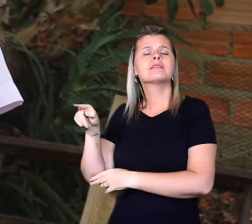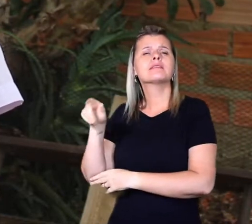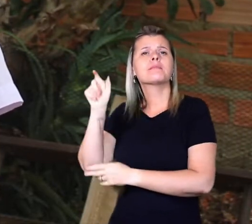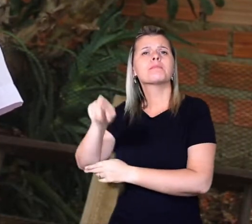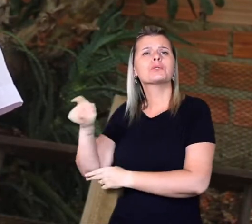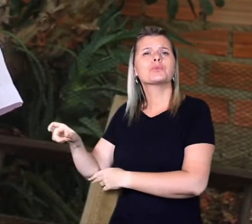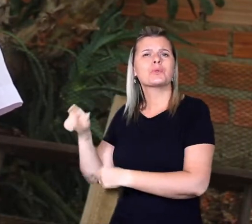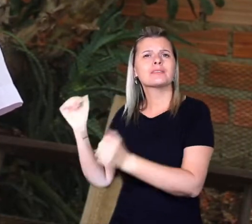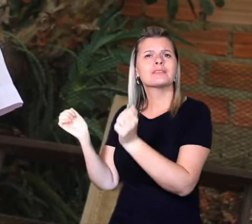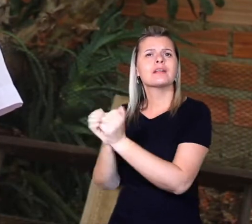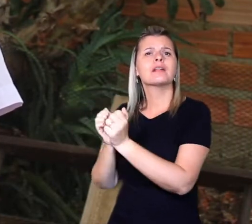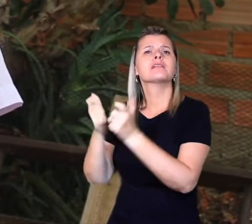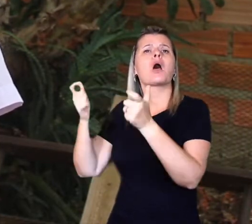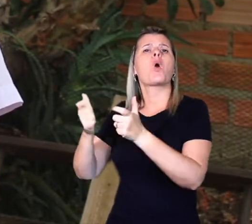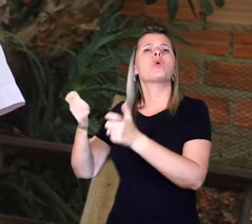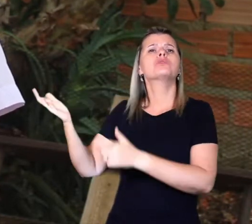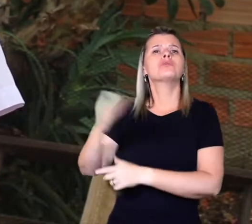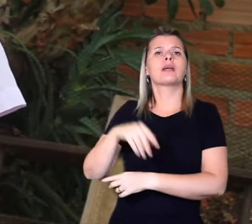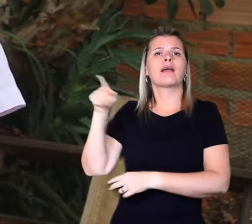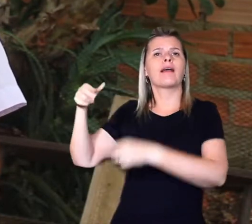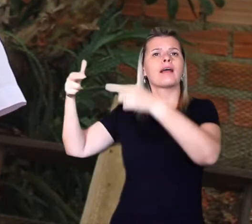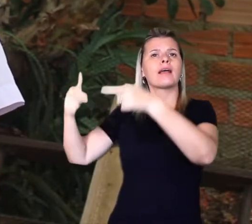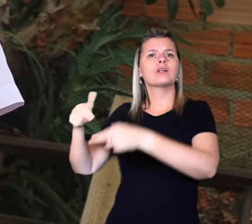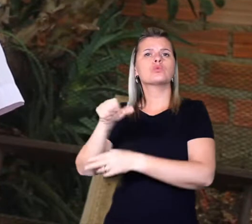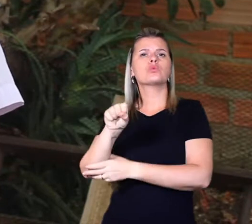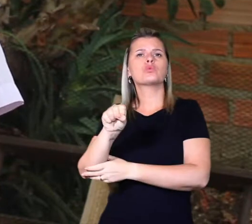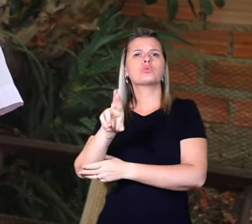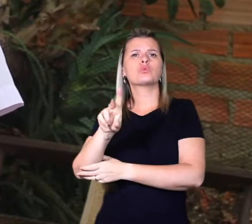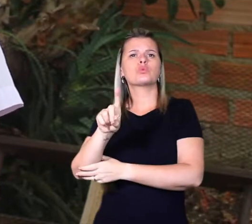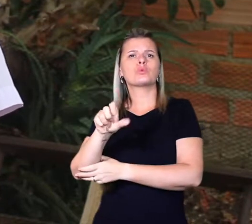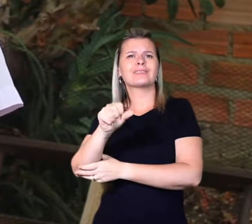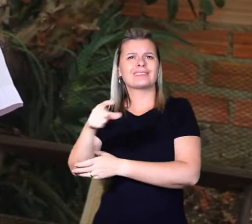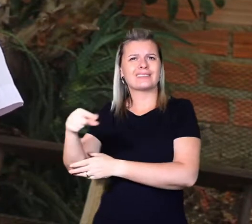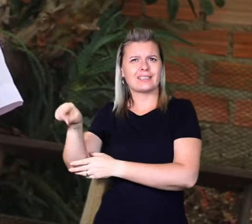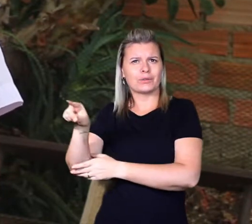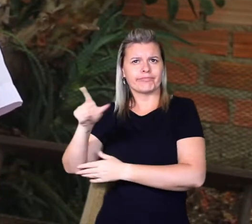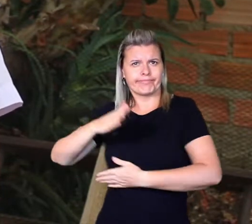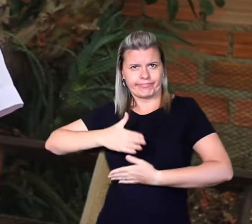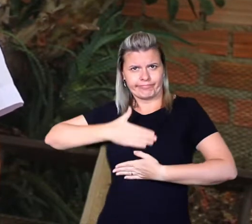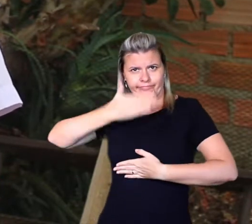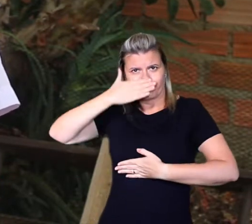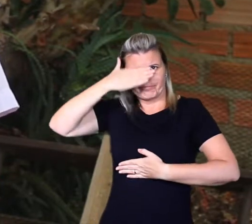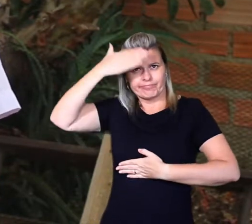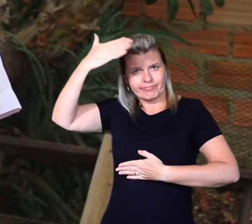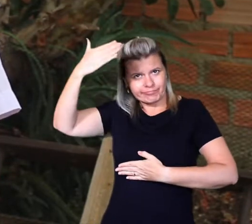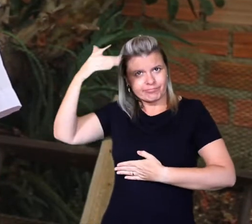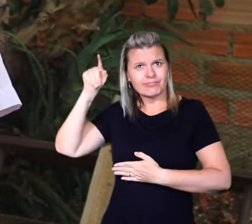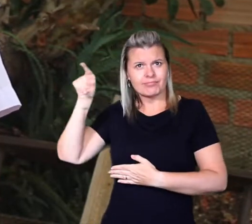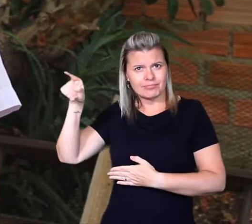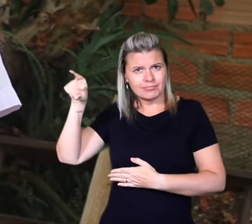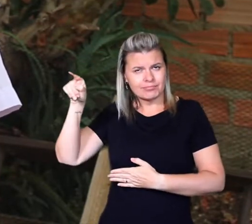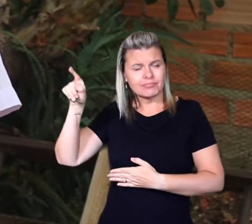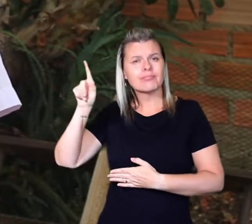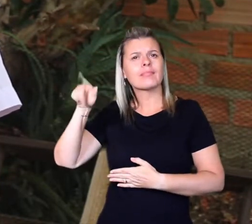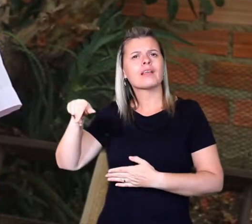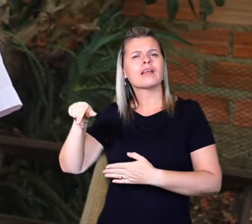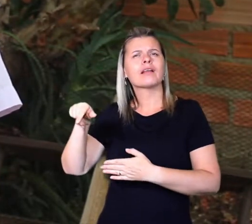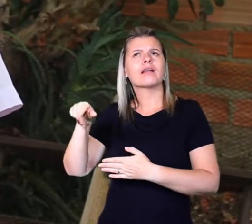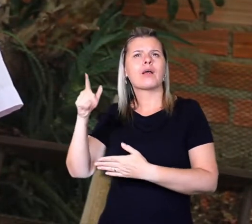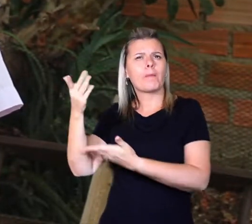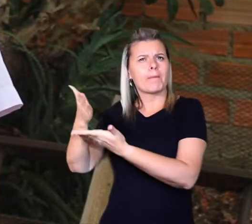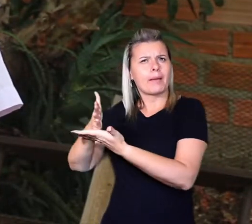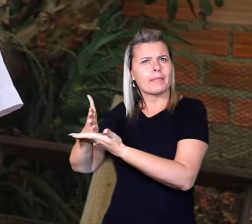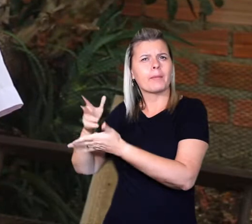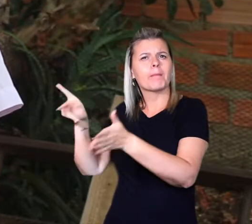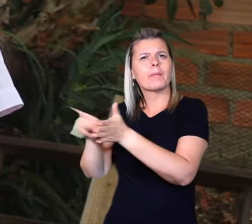fundamentalmente da região da sudanesa, que era islamizada no mundo árabe, em parte, né, que